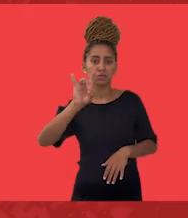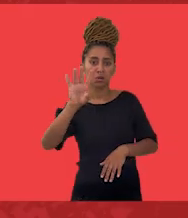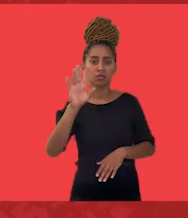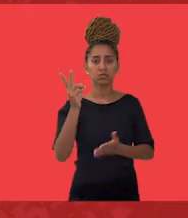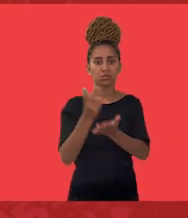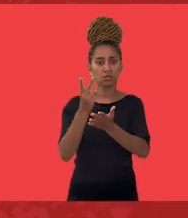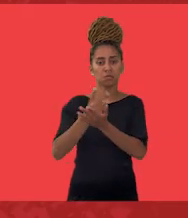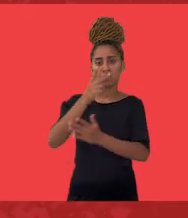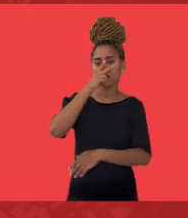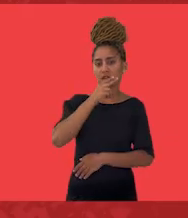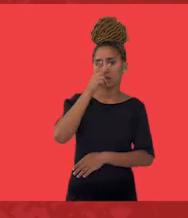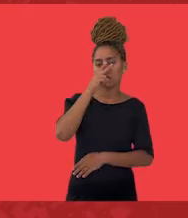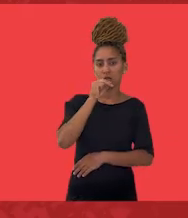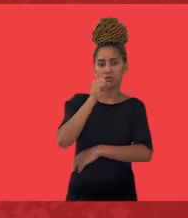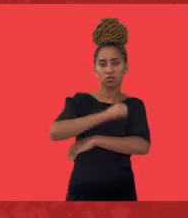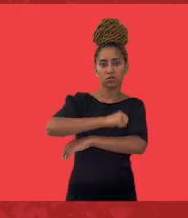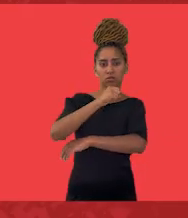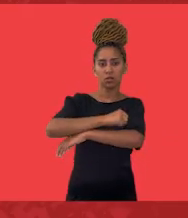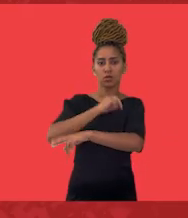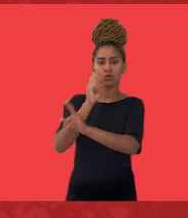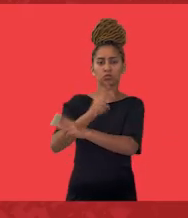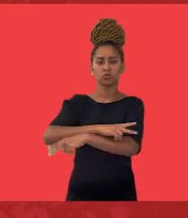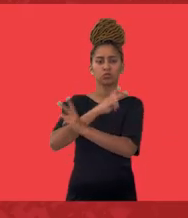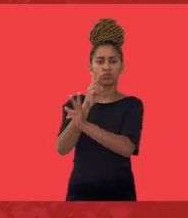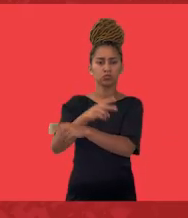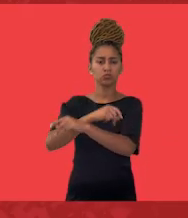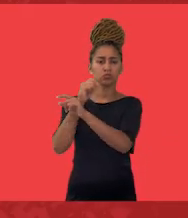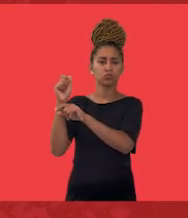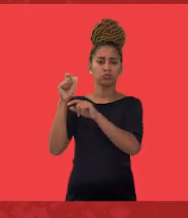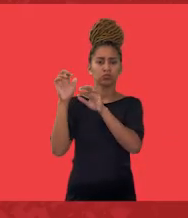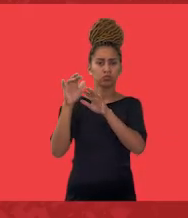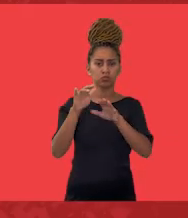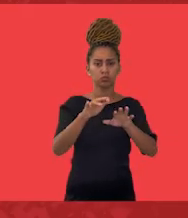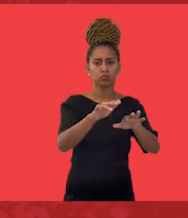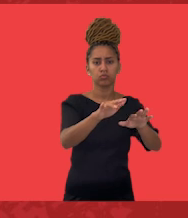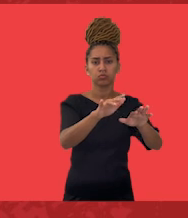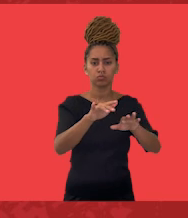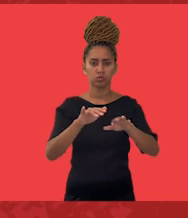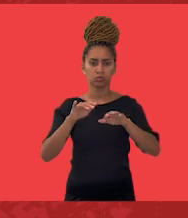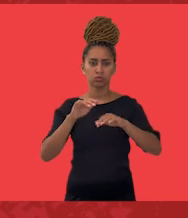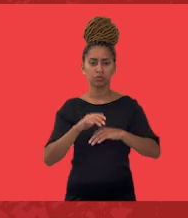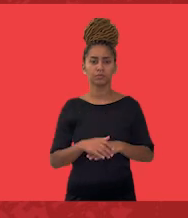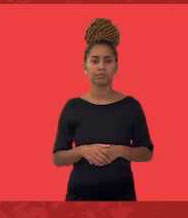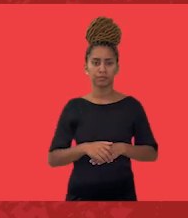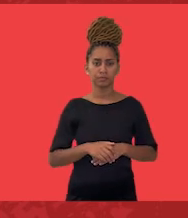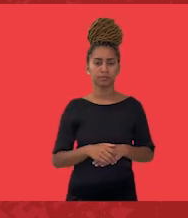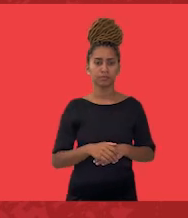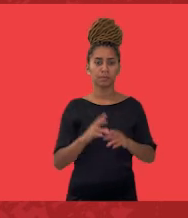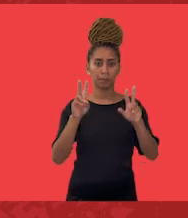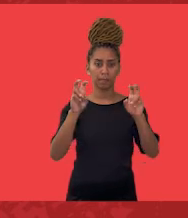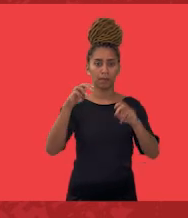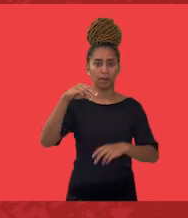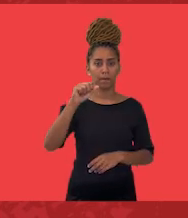sobre psique e fotografia e a apatia dos novos tempos.